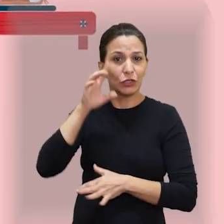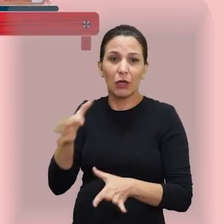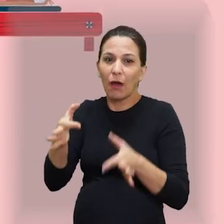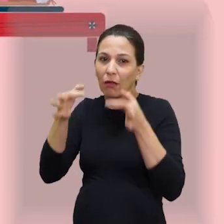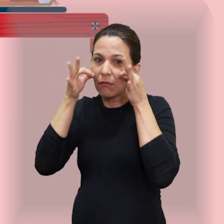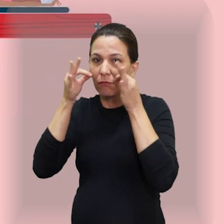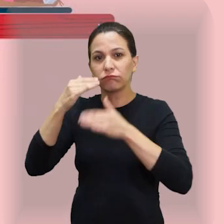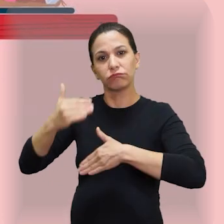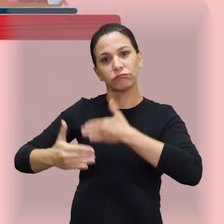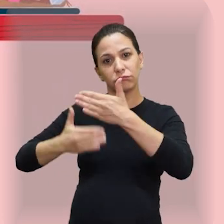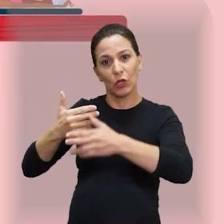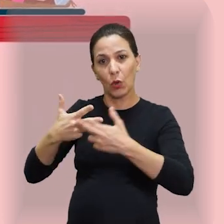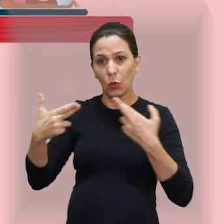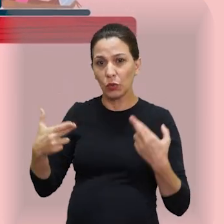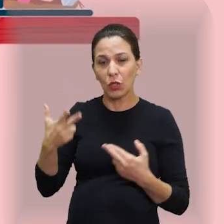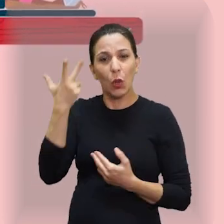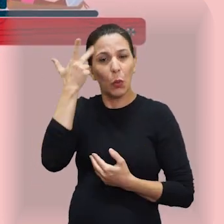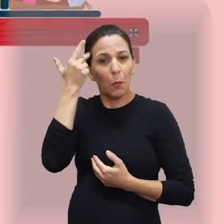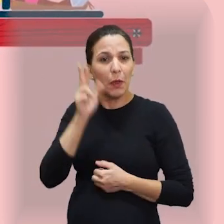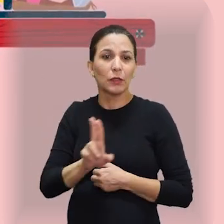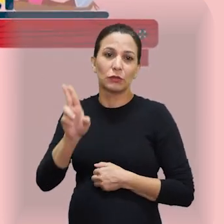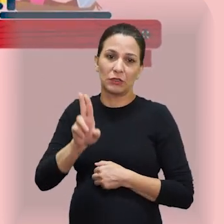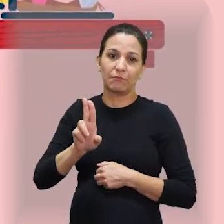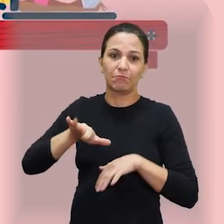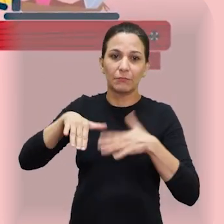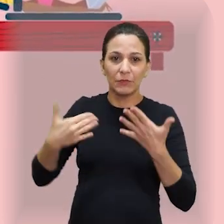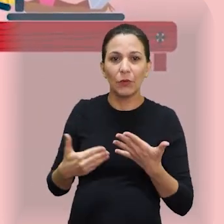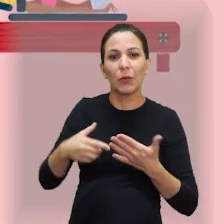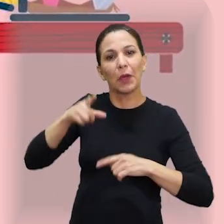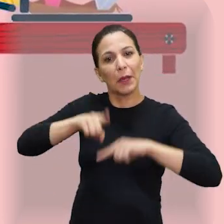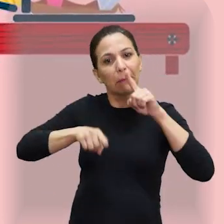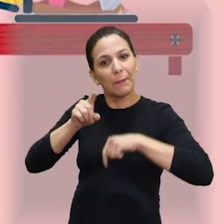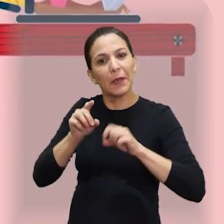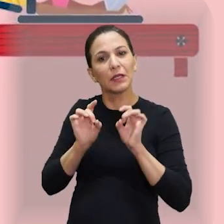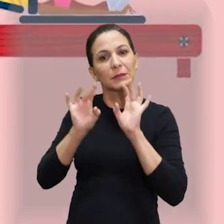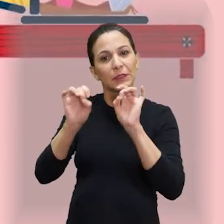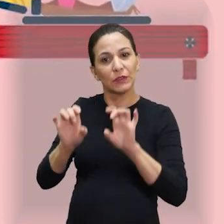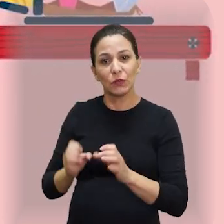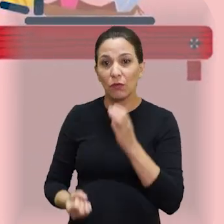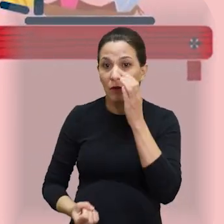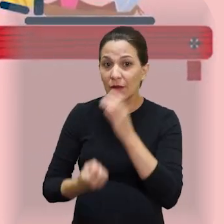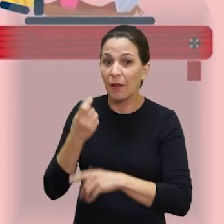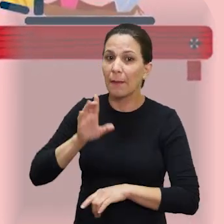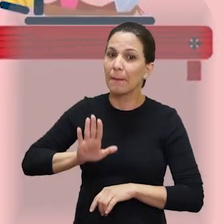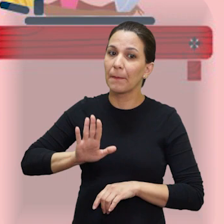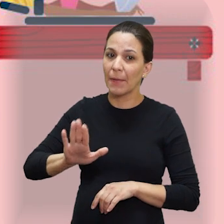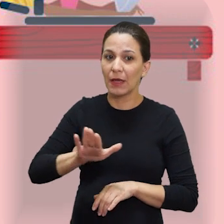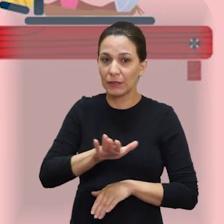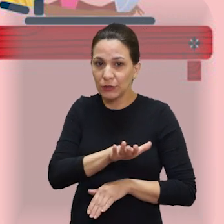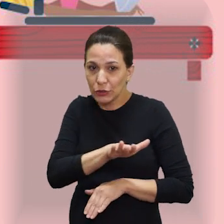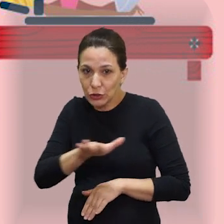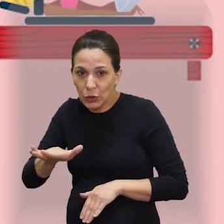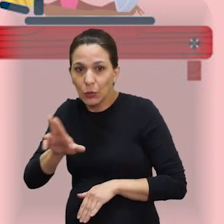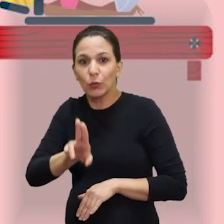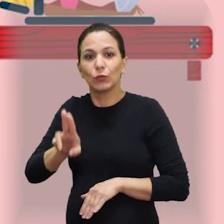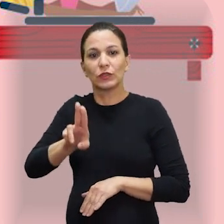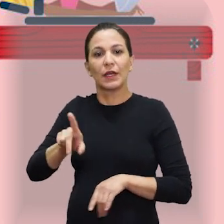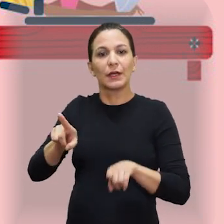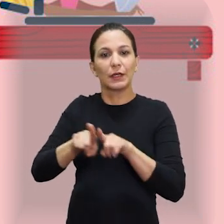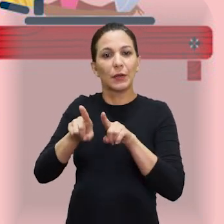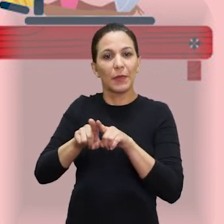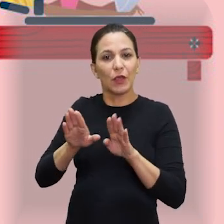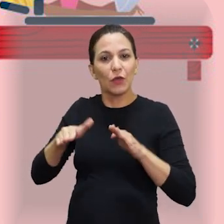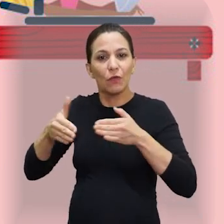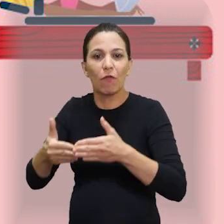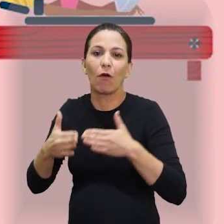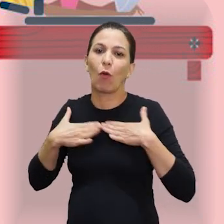aparelhos, né? Mas ele também usava muito o solo como forma de exercício, usando o peso do próprio corpo.